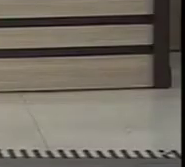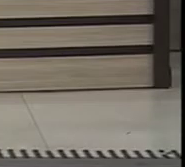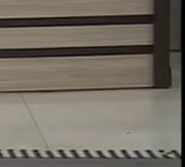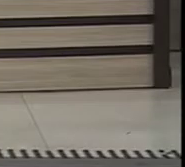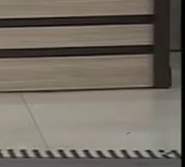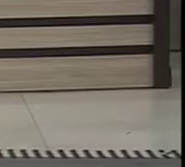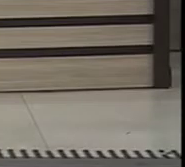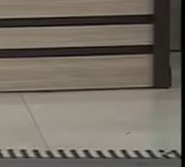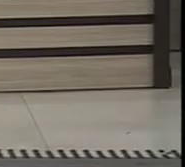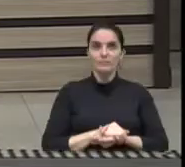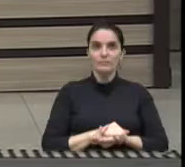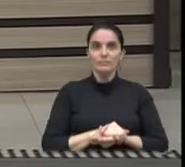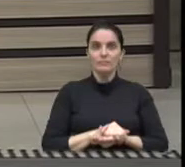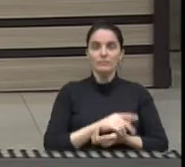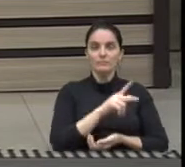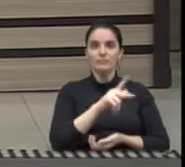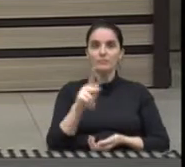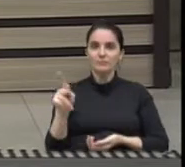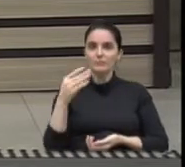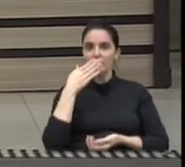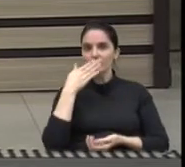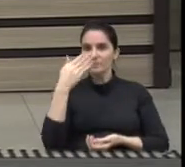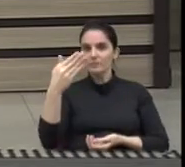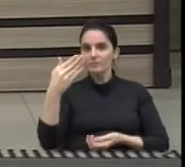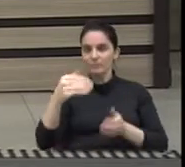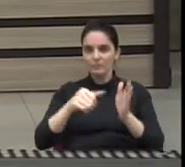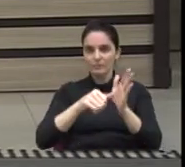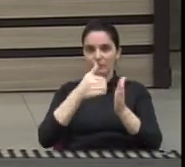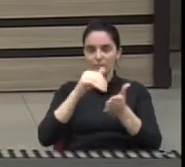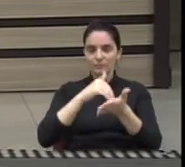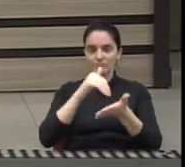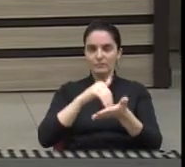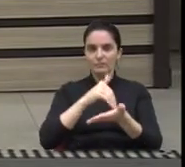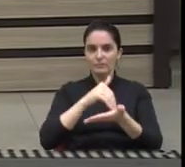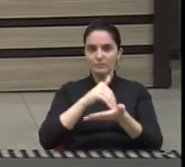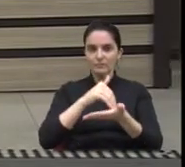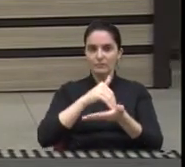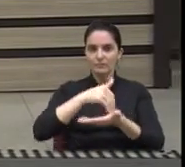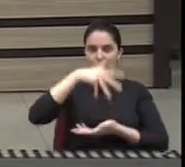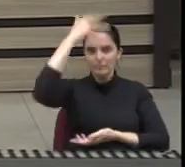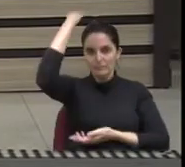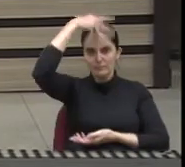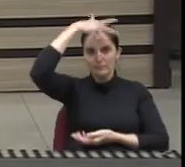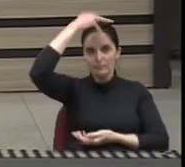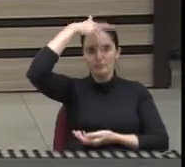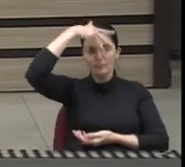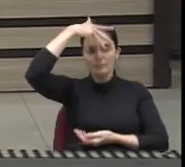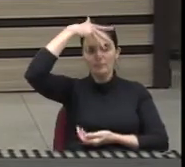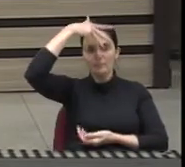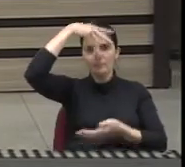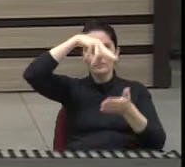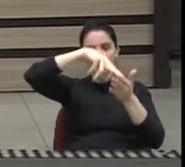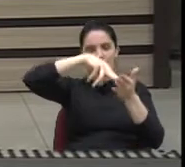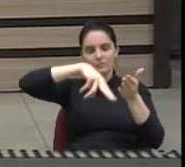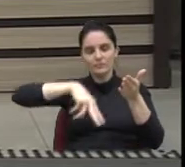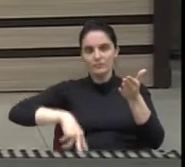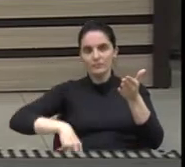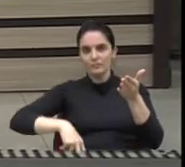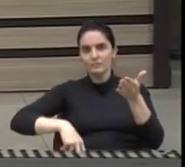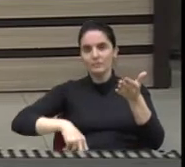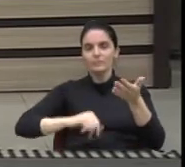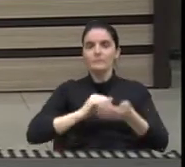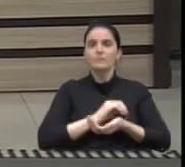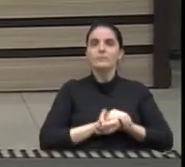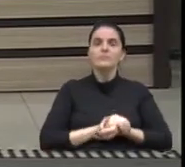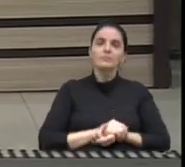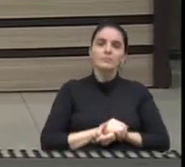Essa presidência solicita a senhora secretária da mesa, vereadora Érica Tanque, que proceda à leitura da matéria